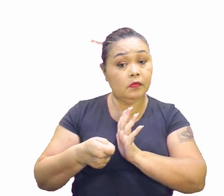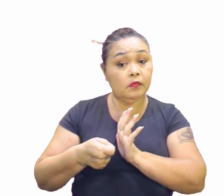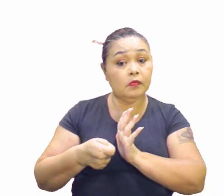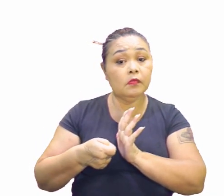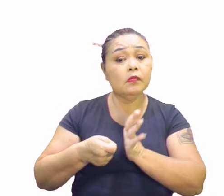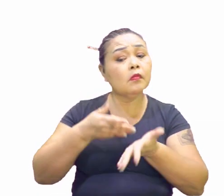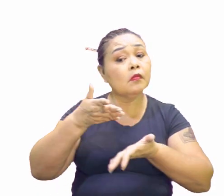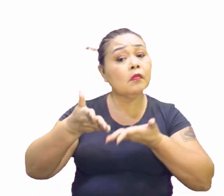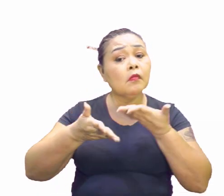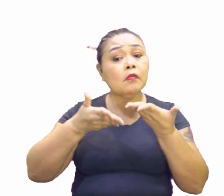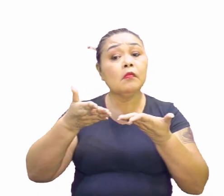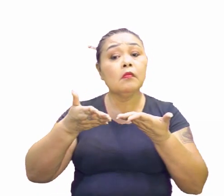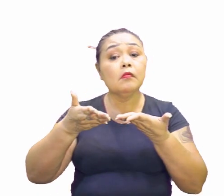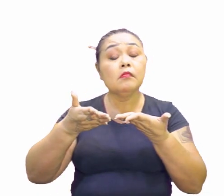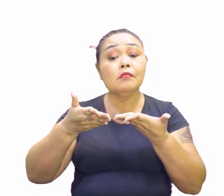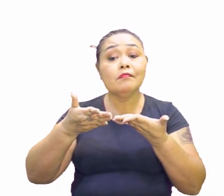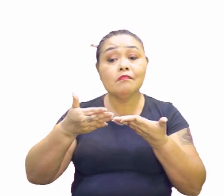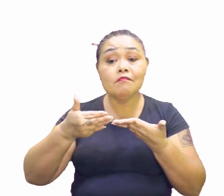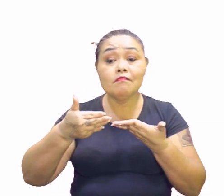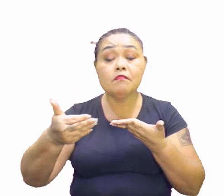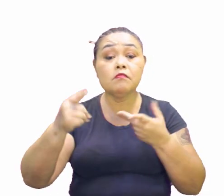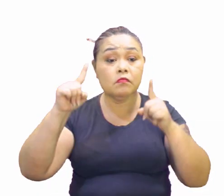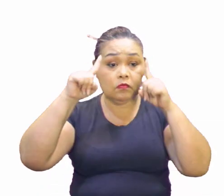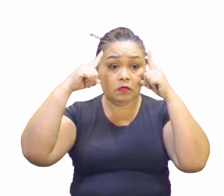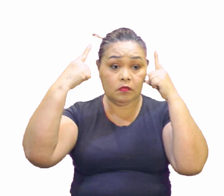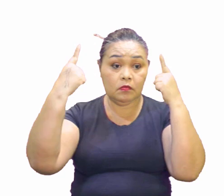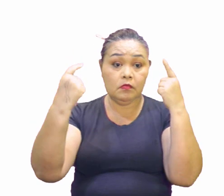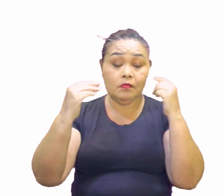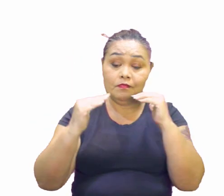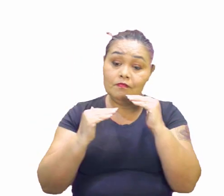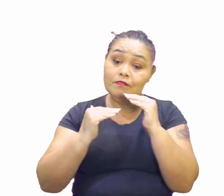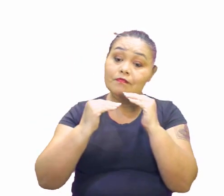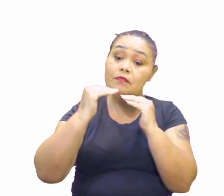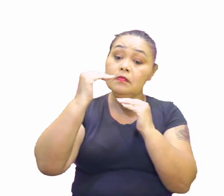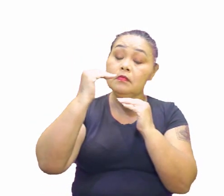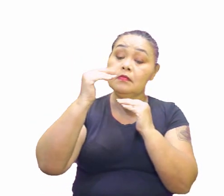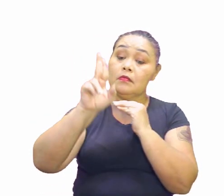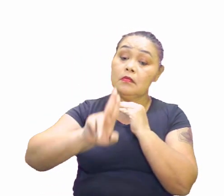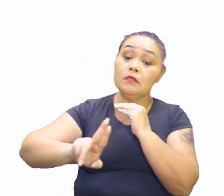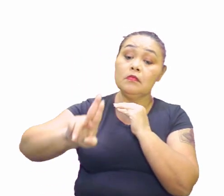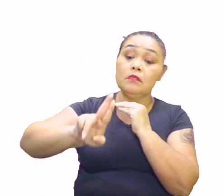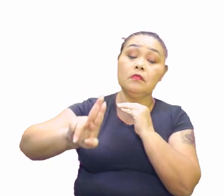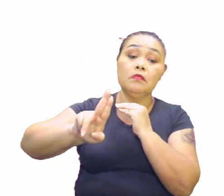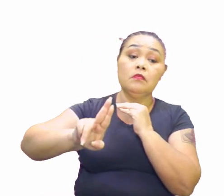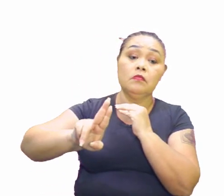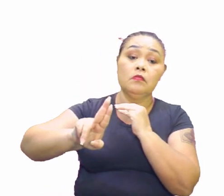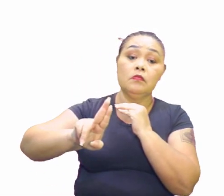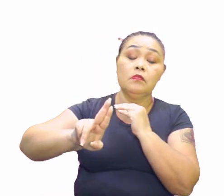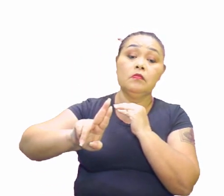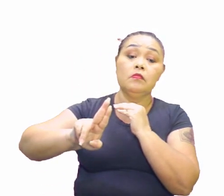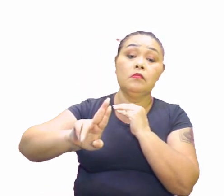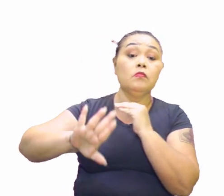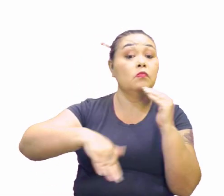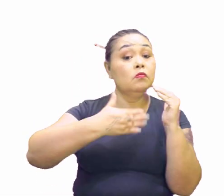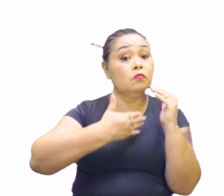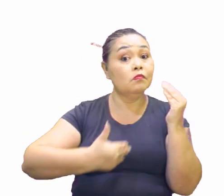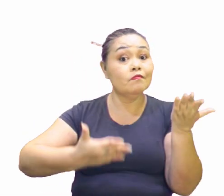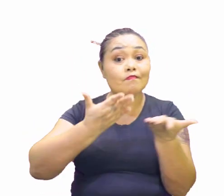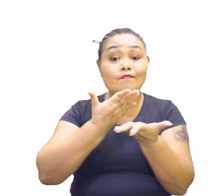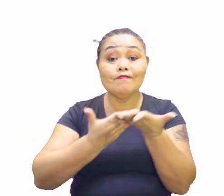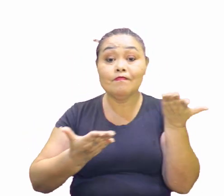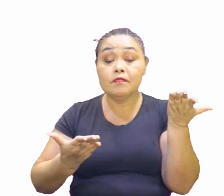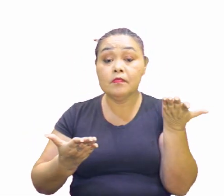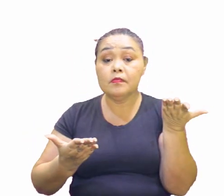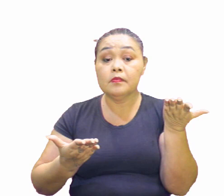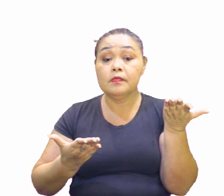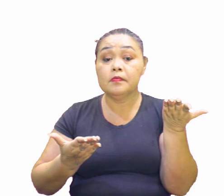declarando. Provocará de imediato violência, elevação do consumo. O